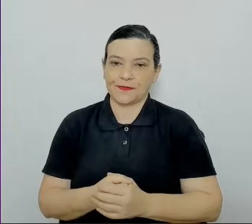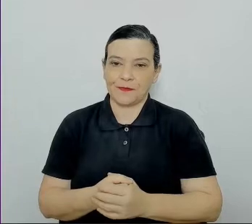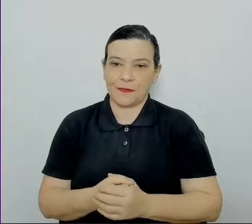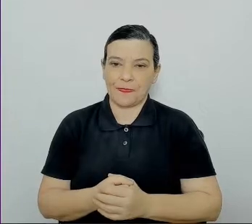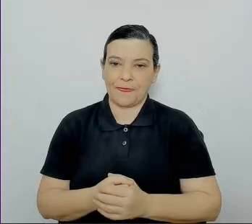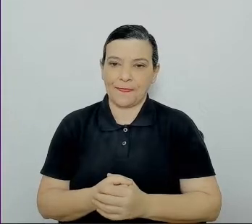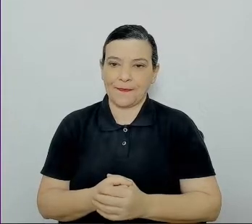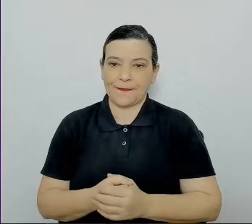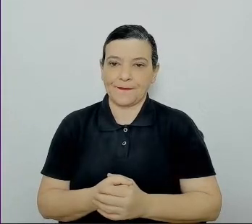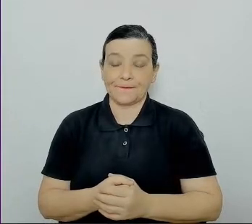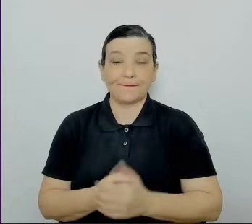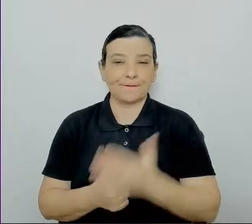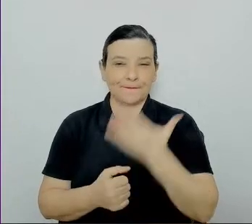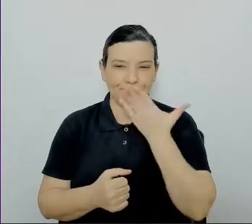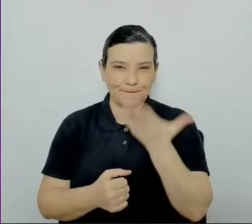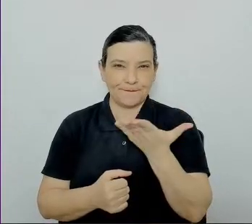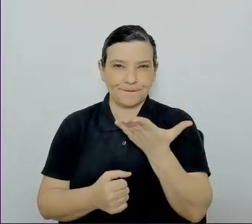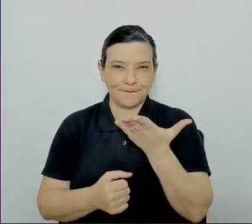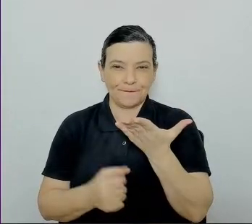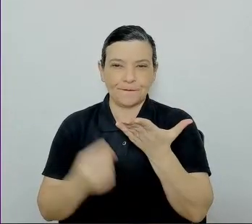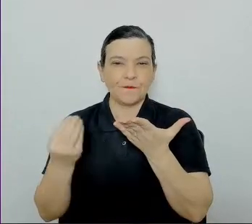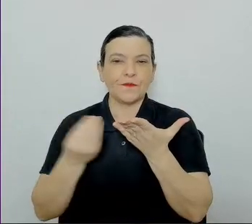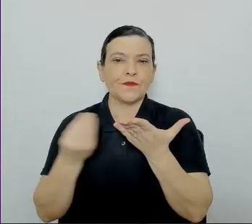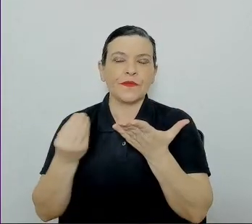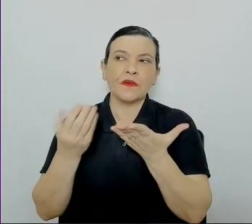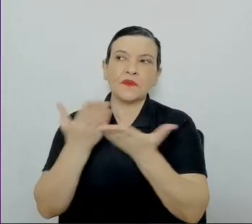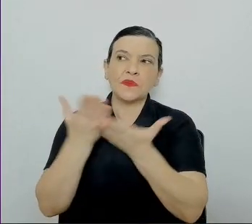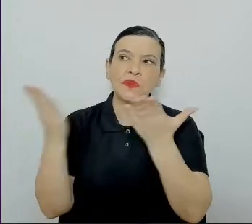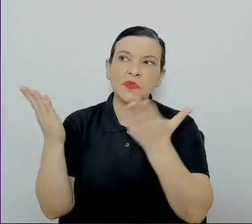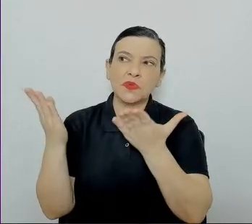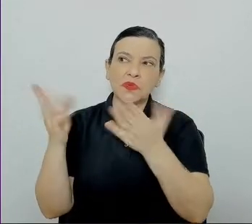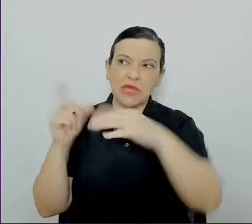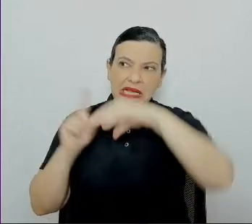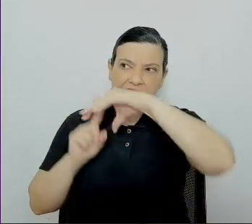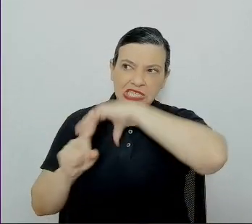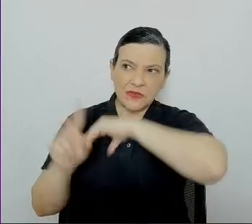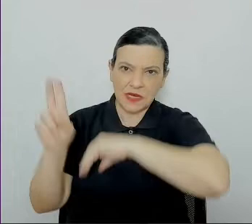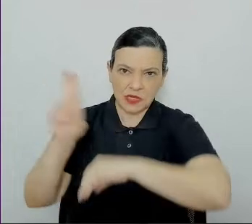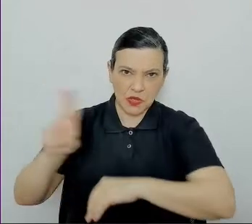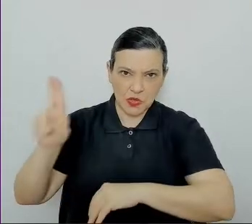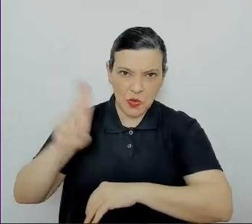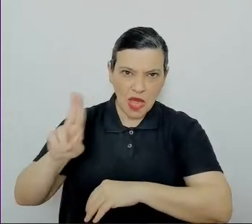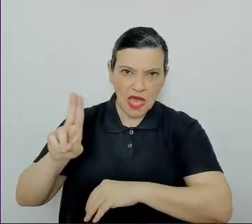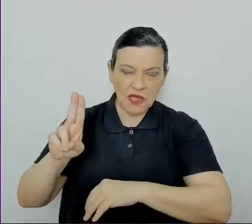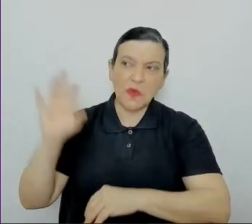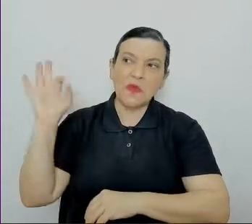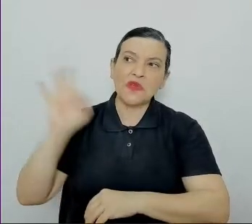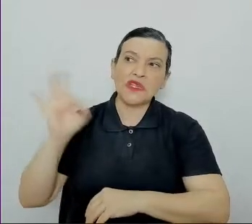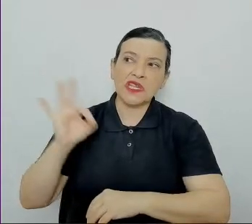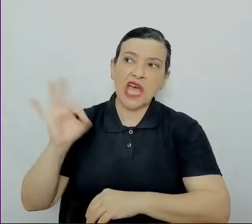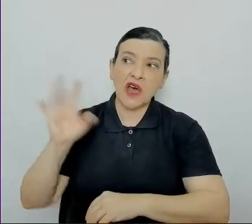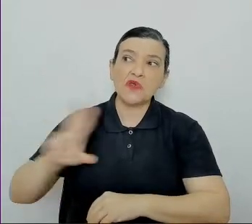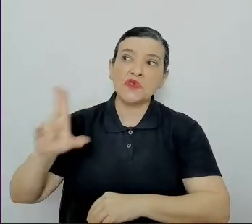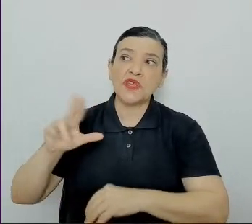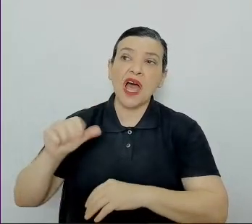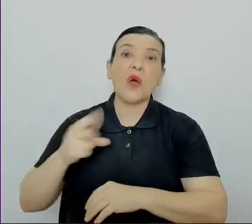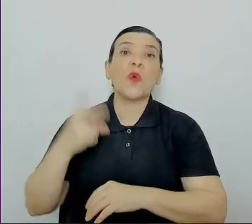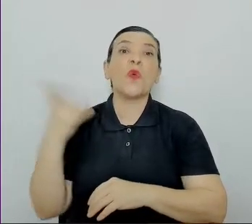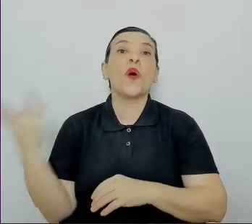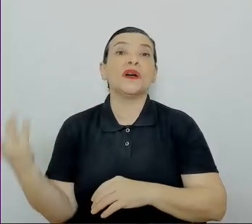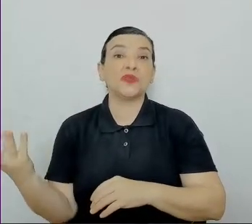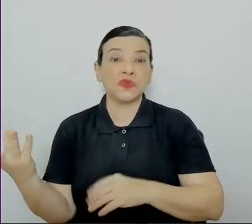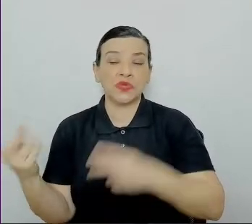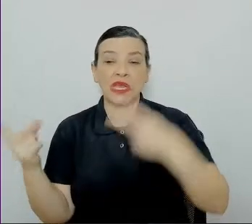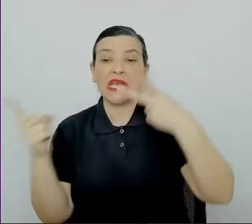A adoção, você mensura qual percentual dos usuários vai usar essa feature. A retenção, obviamente, você calcula